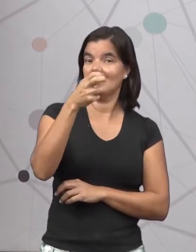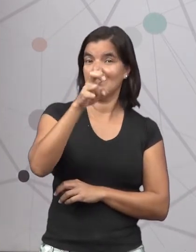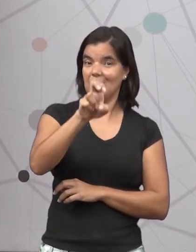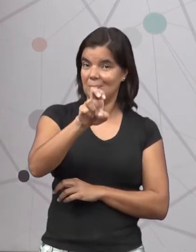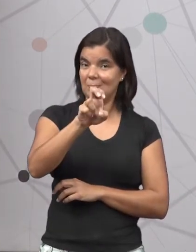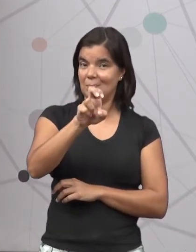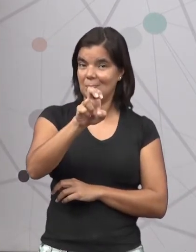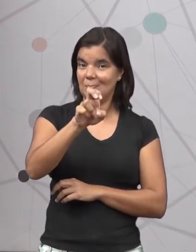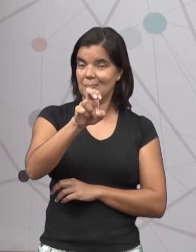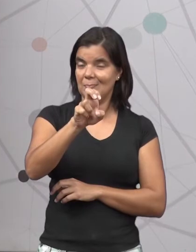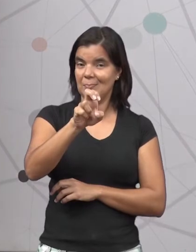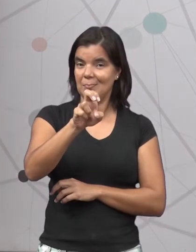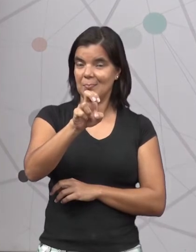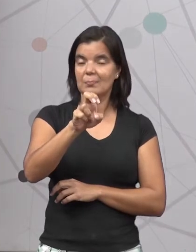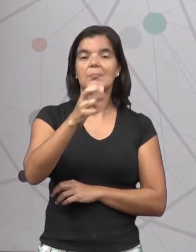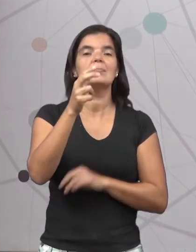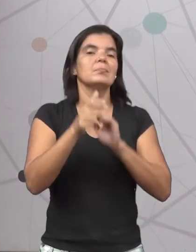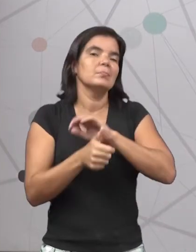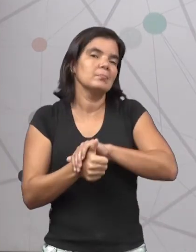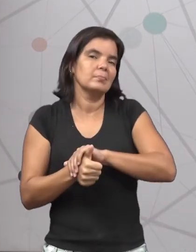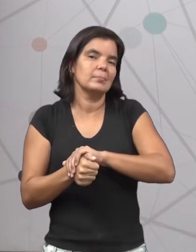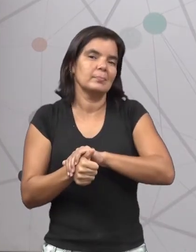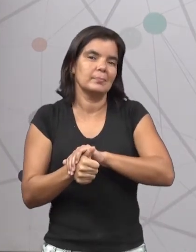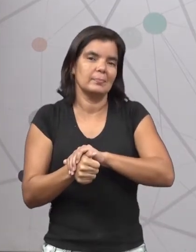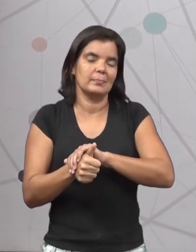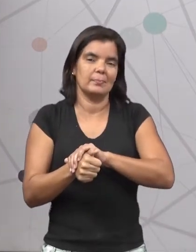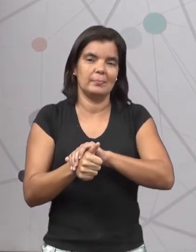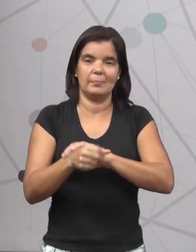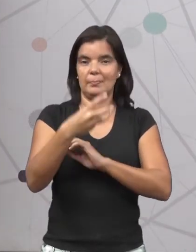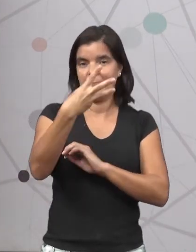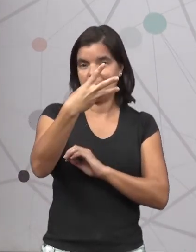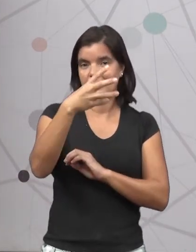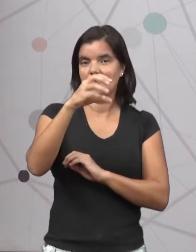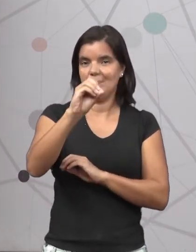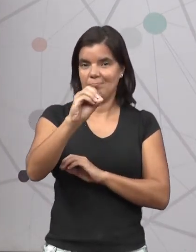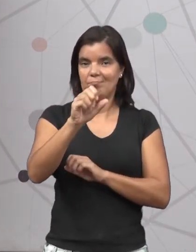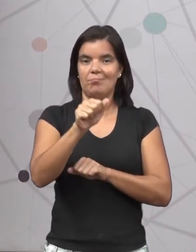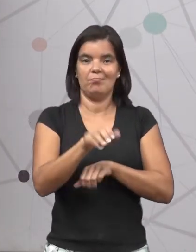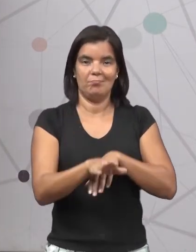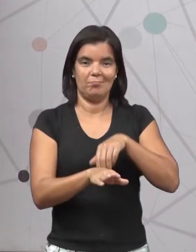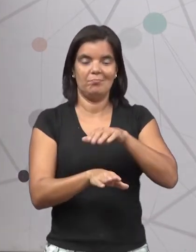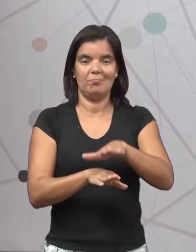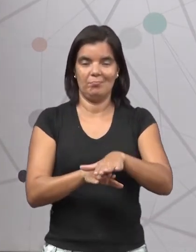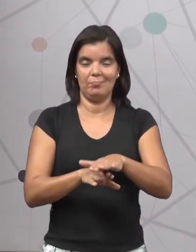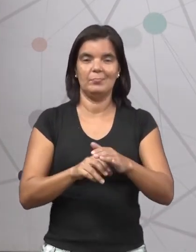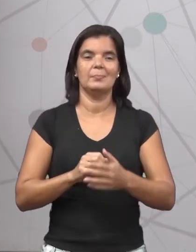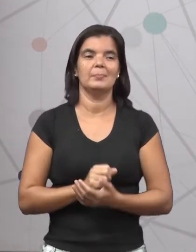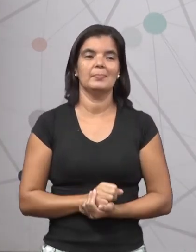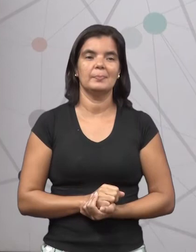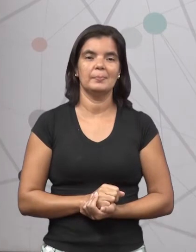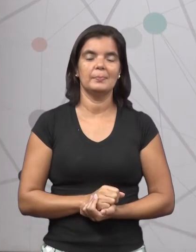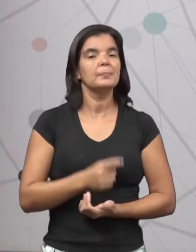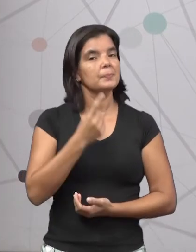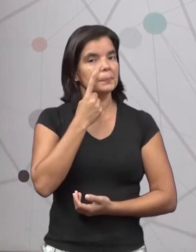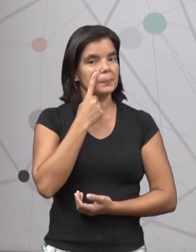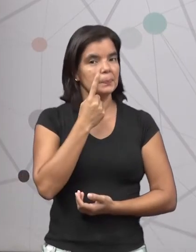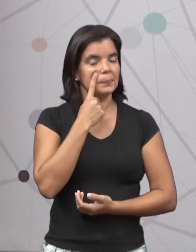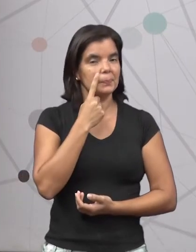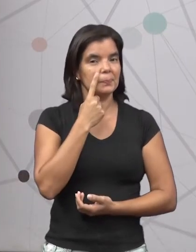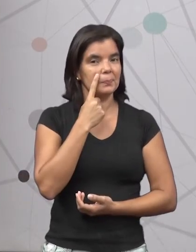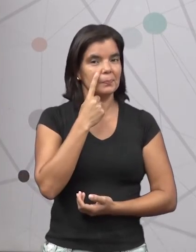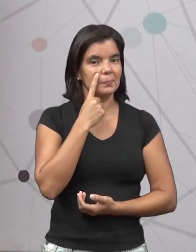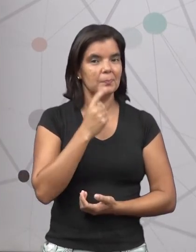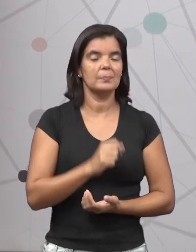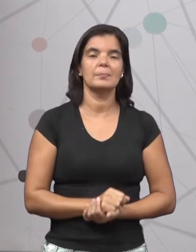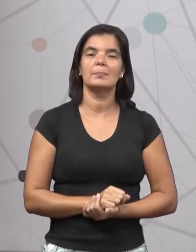15 passos de ida e a tartaruga deu 30 passos de ida. Vejam